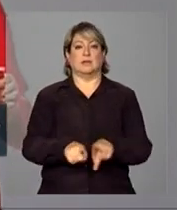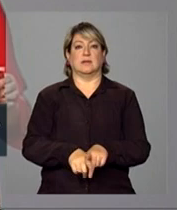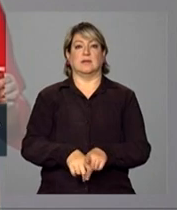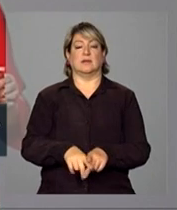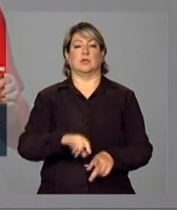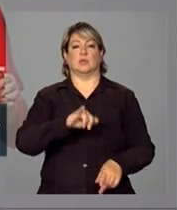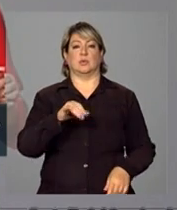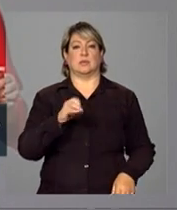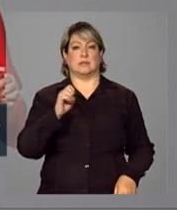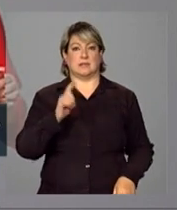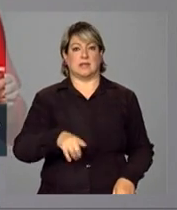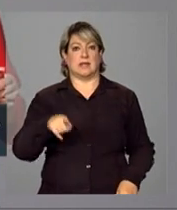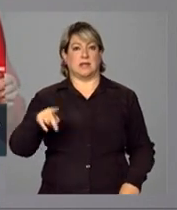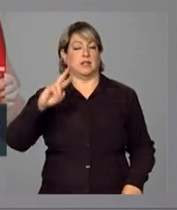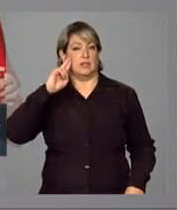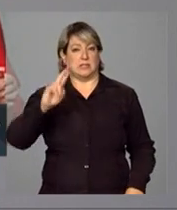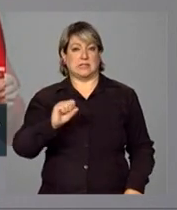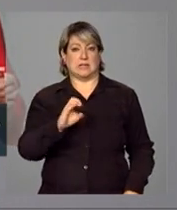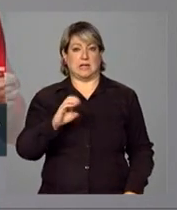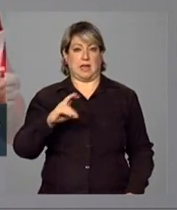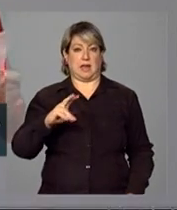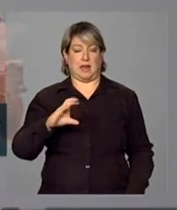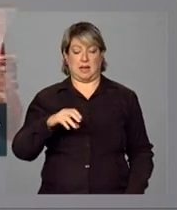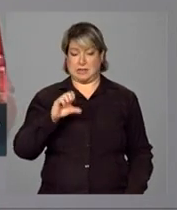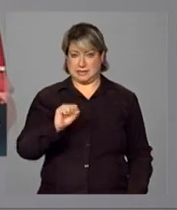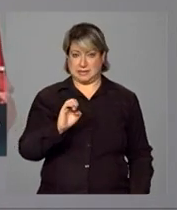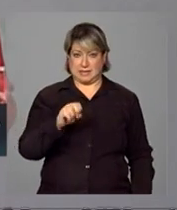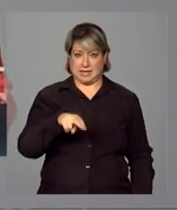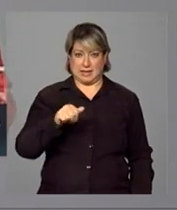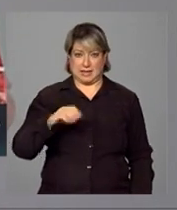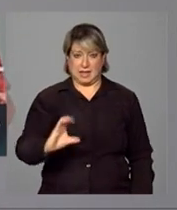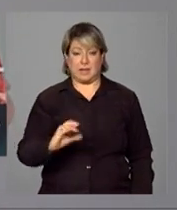da Rosa, diretor do Senac do Rio Grande do Sul.